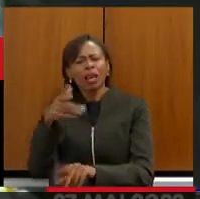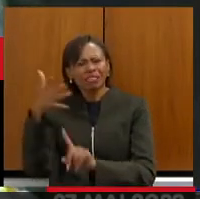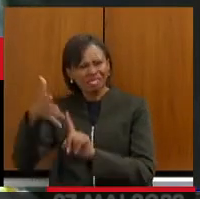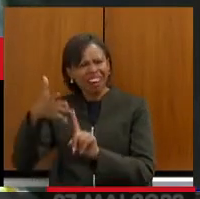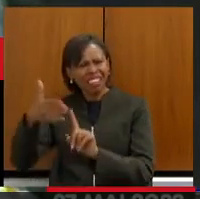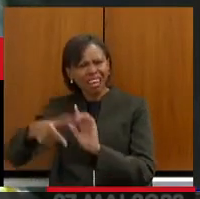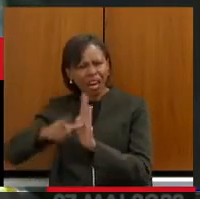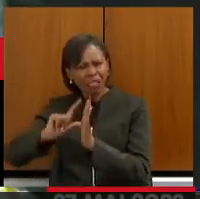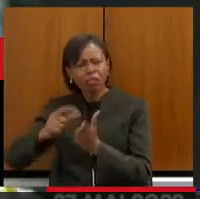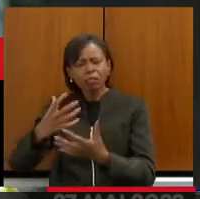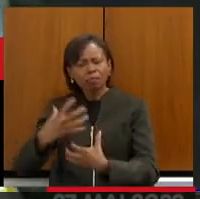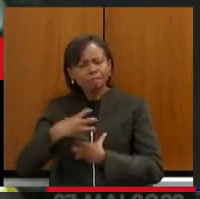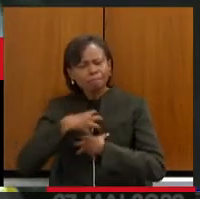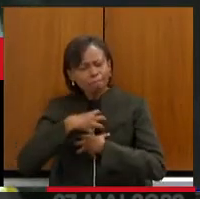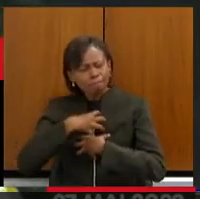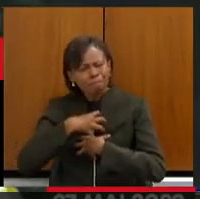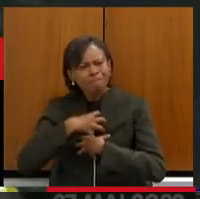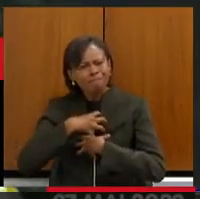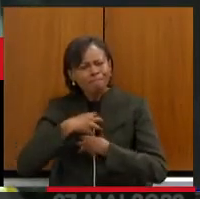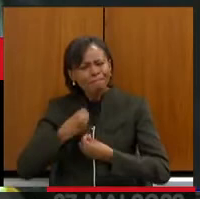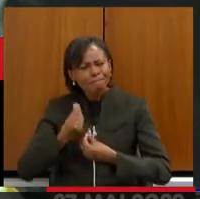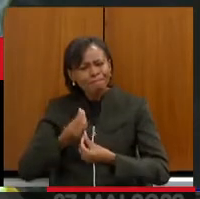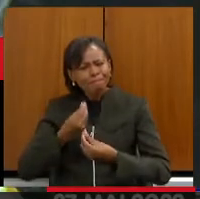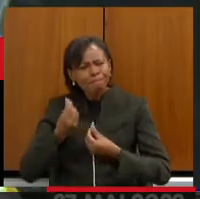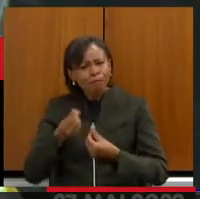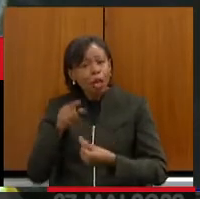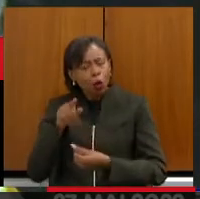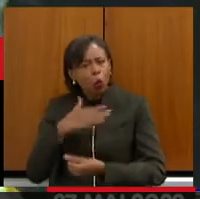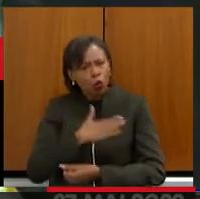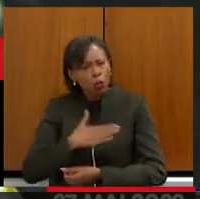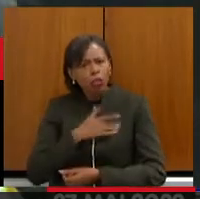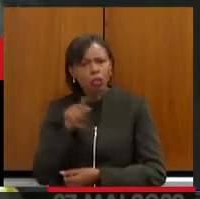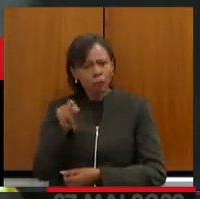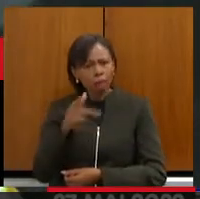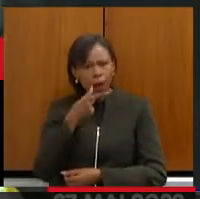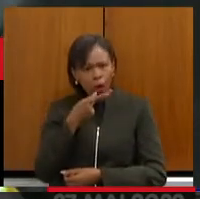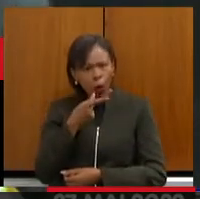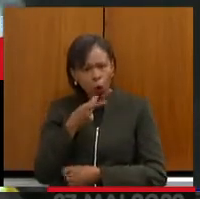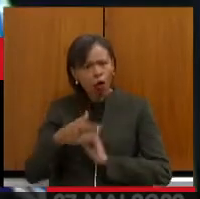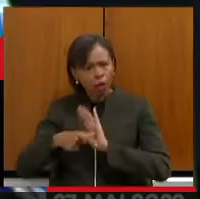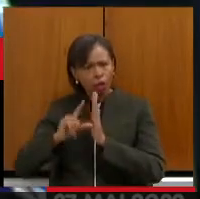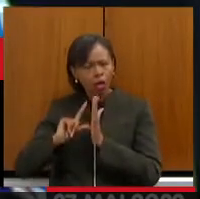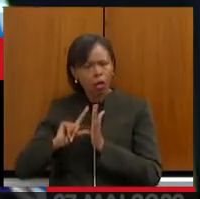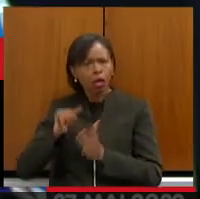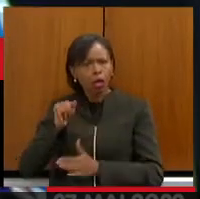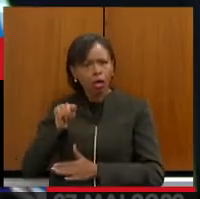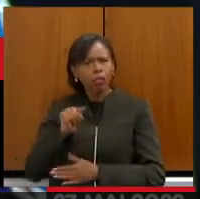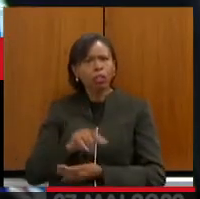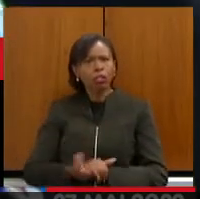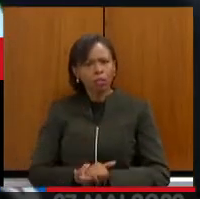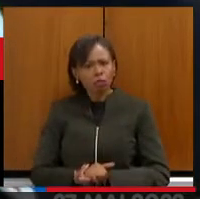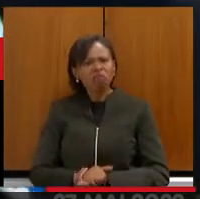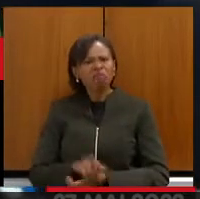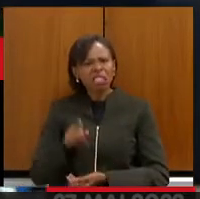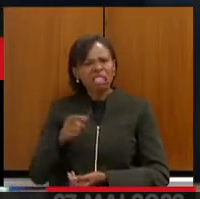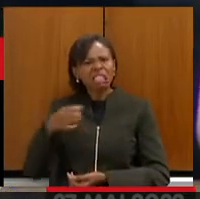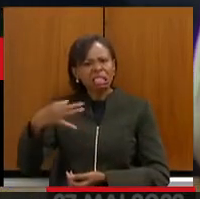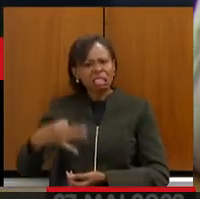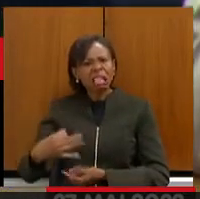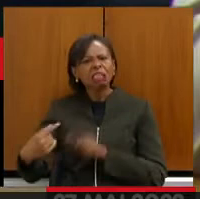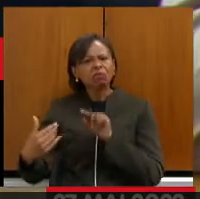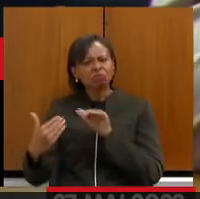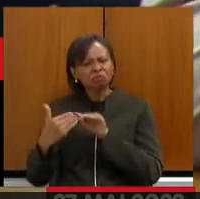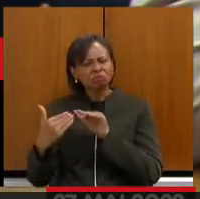fala né Essa que essa eu gostei quando você falou sabe a gente não tem foco sobreviver não né então eu sou